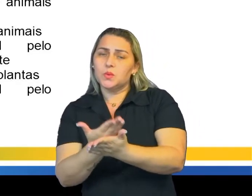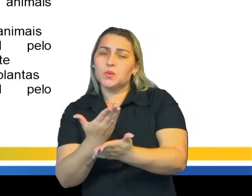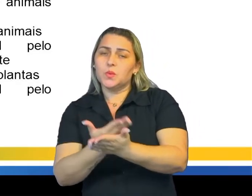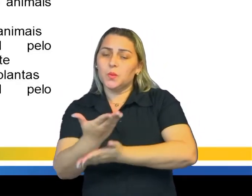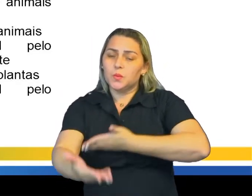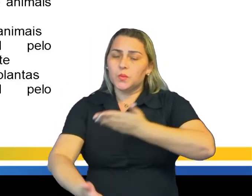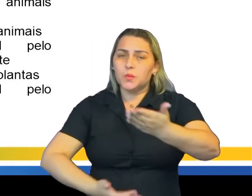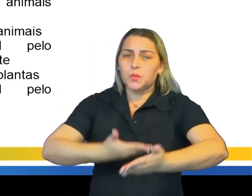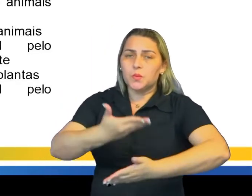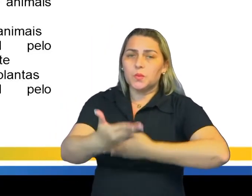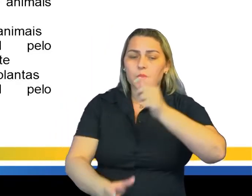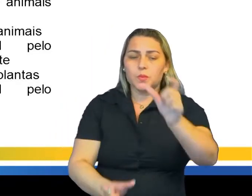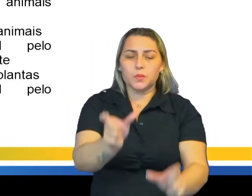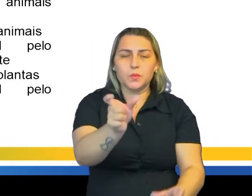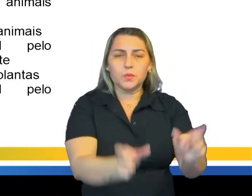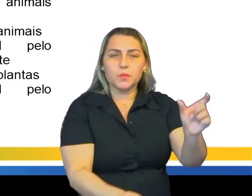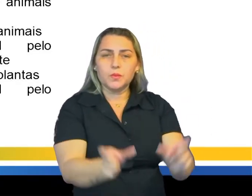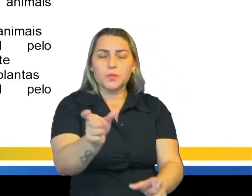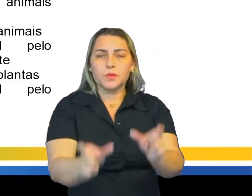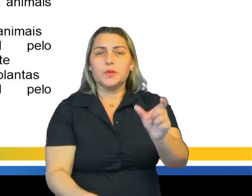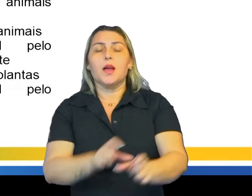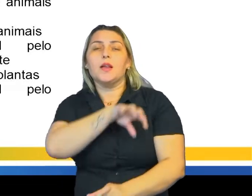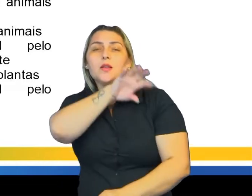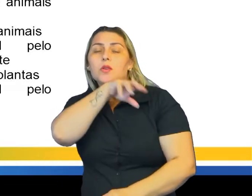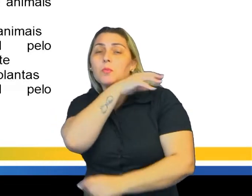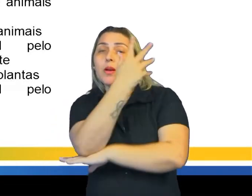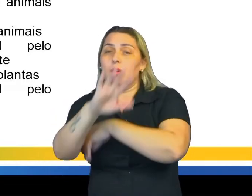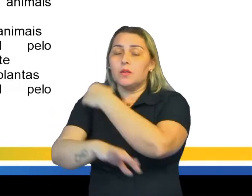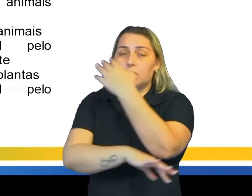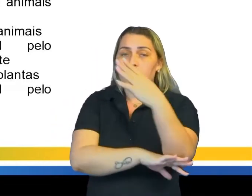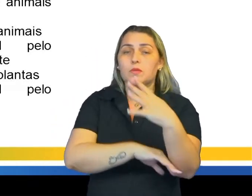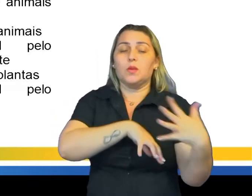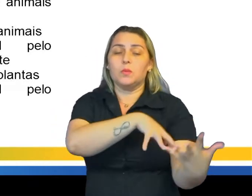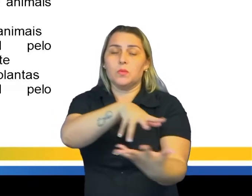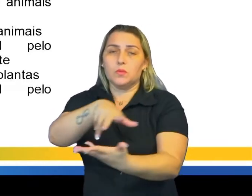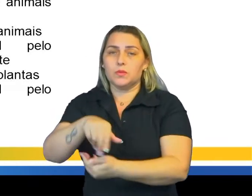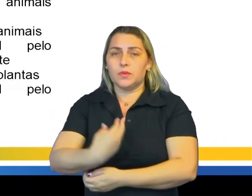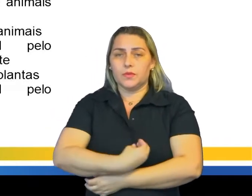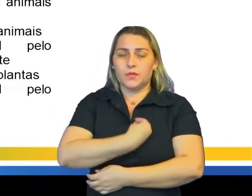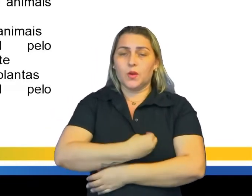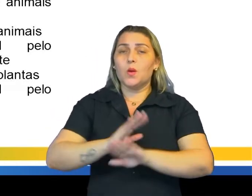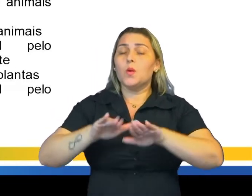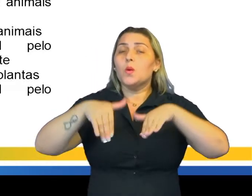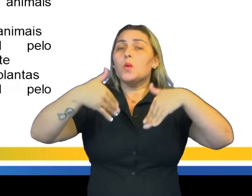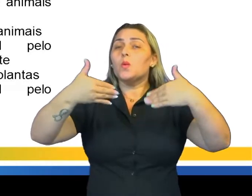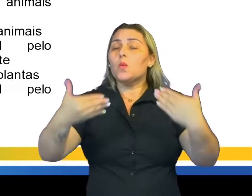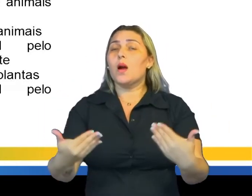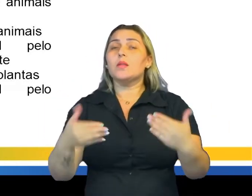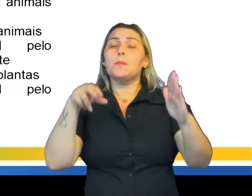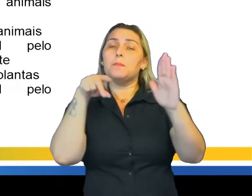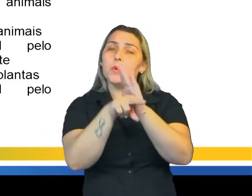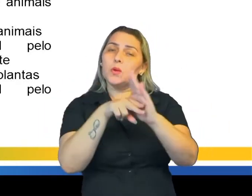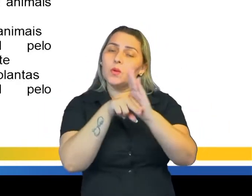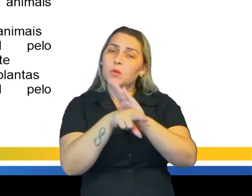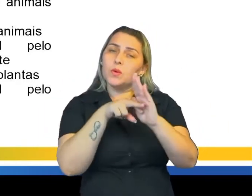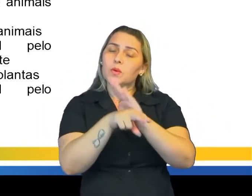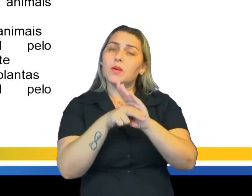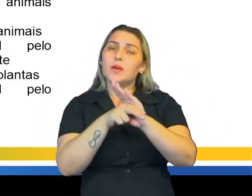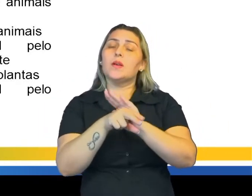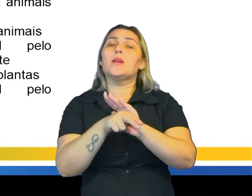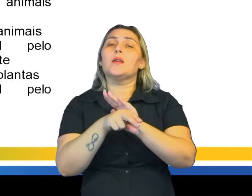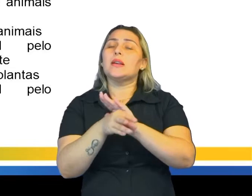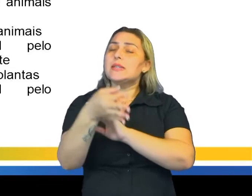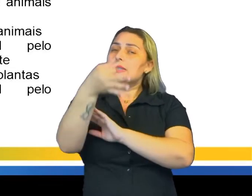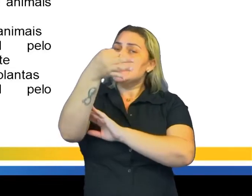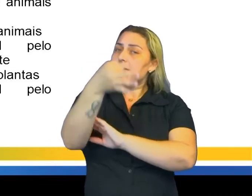as relações entre os seres vivos e o meio em que vivem. Qual é a área da biologia que se